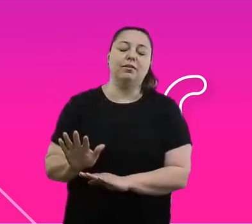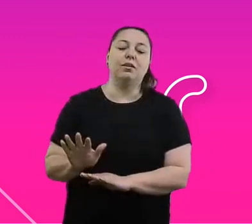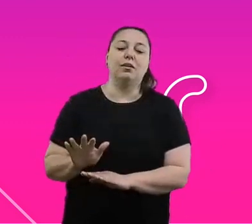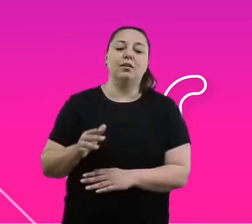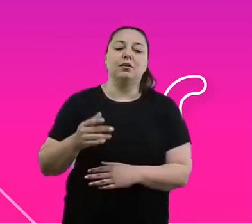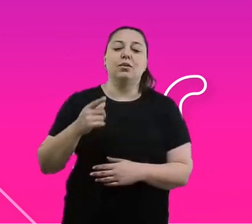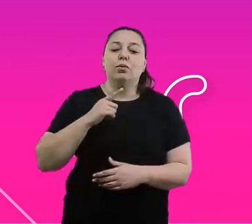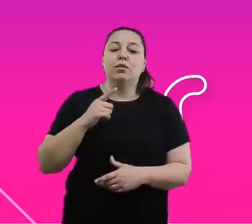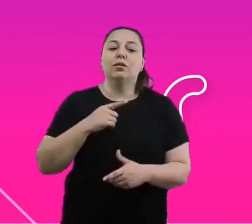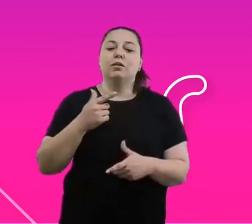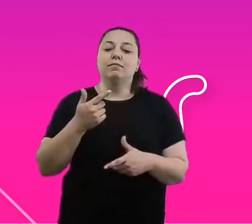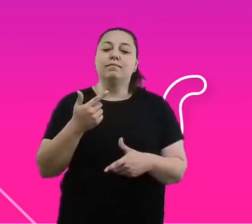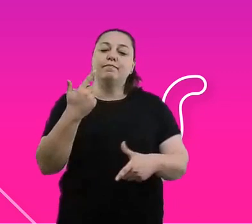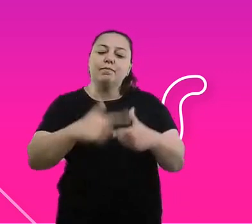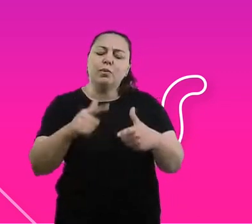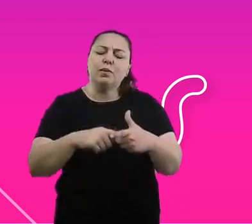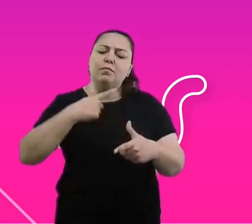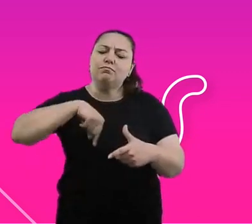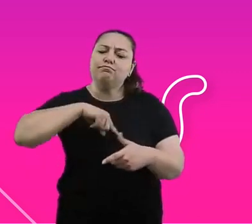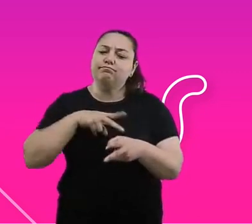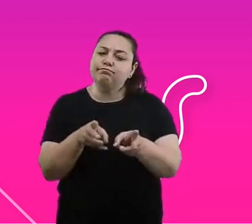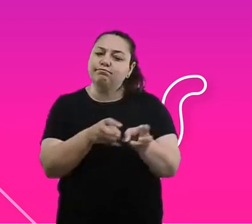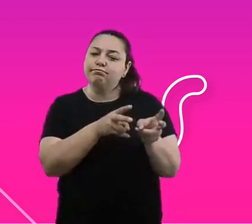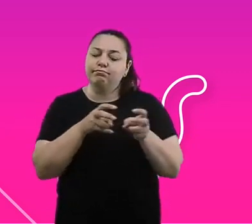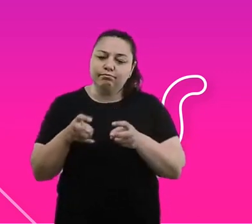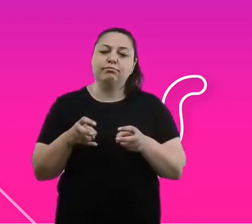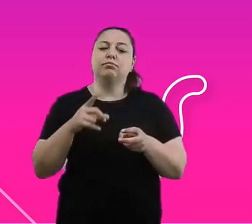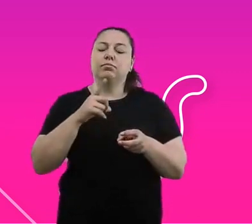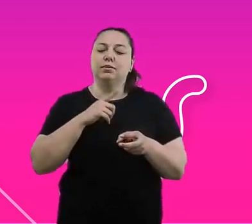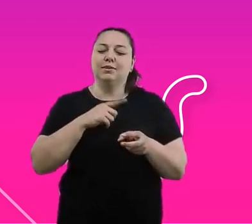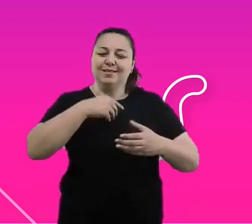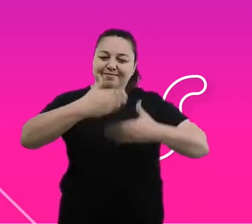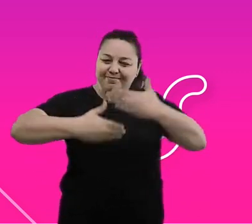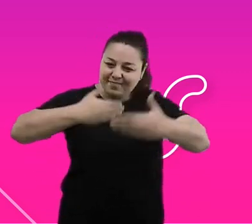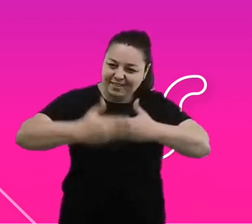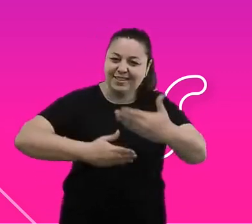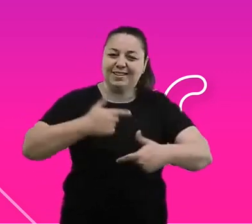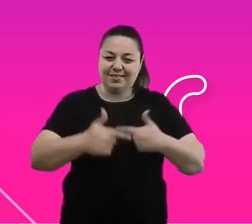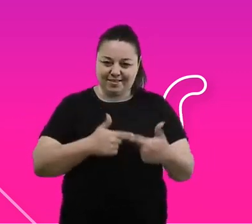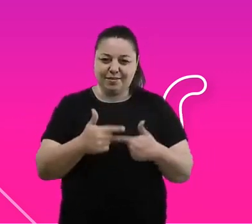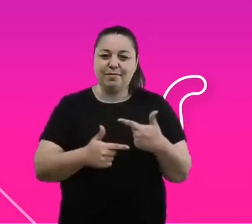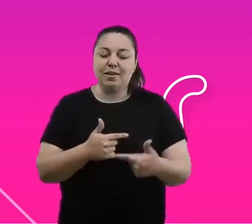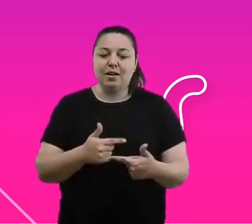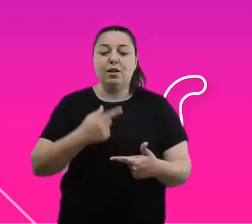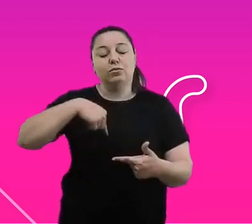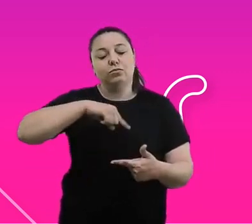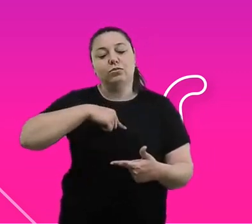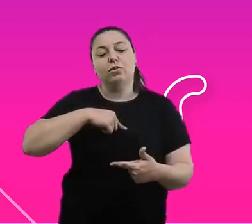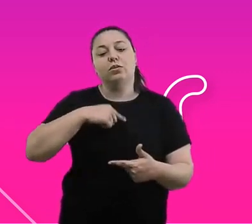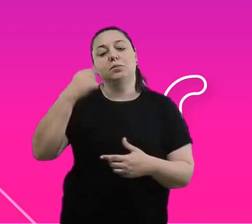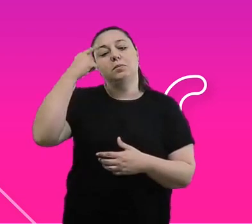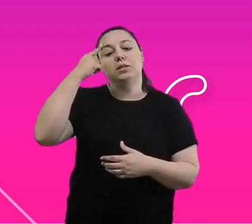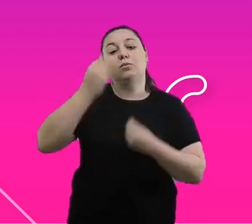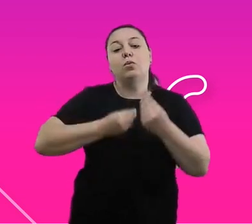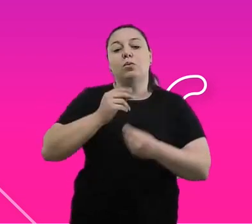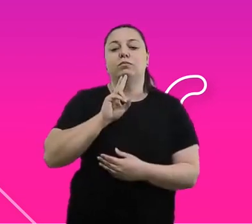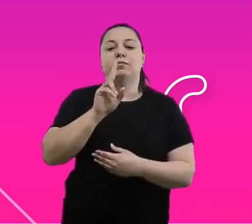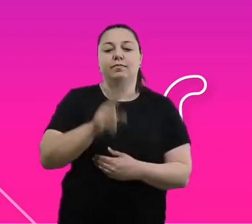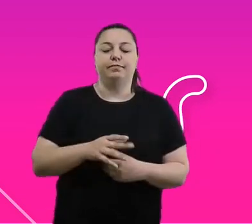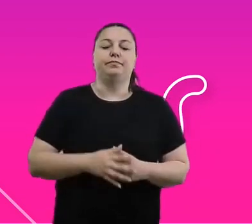que nós identificamos aqui, que nós íamos enfrentar ao longo do processo e que nós íamos usar esse processo para responder? Em primeiro